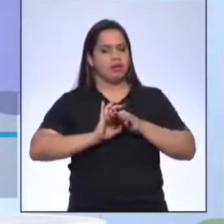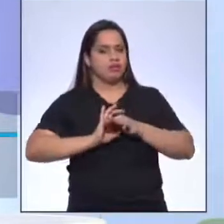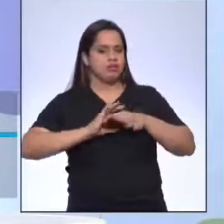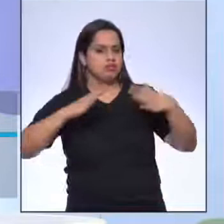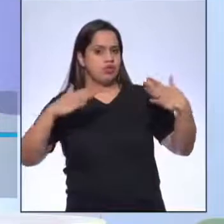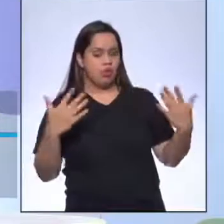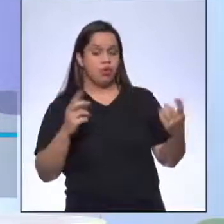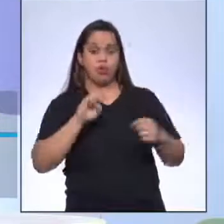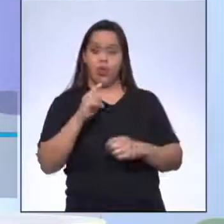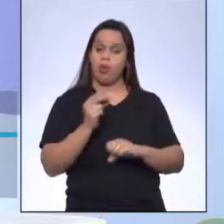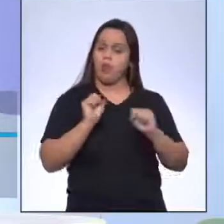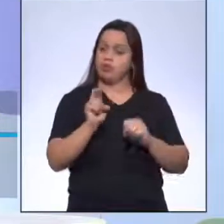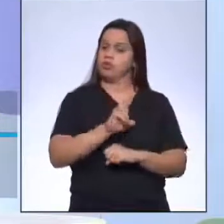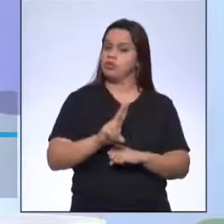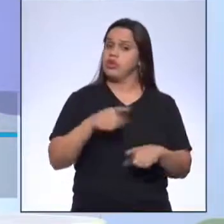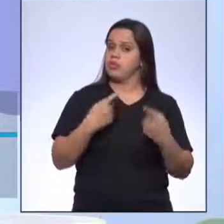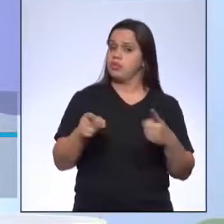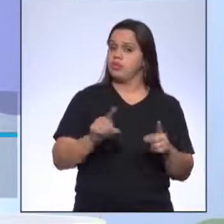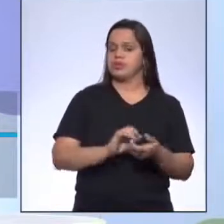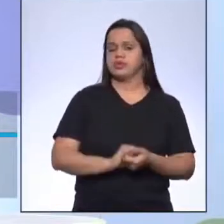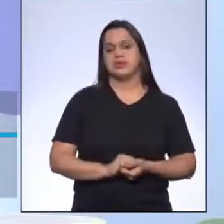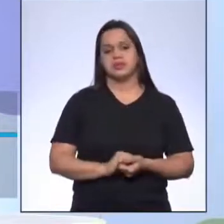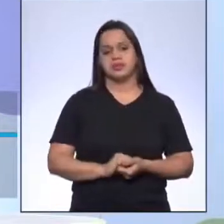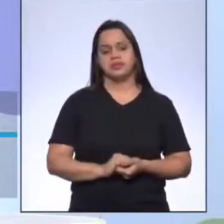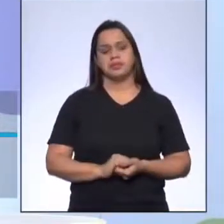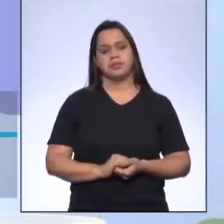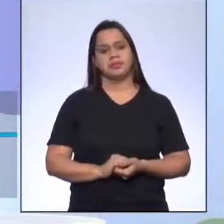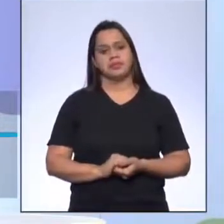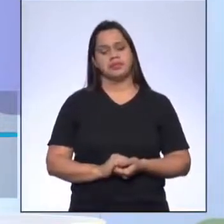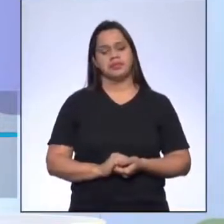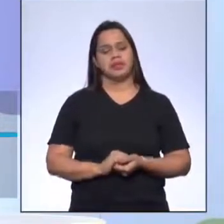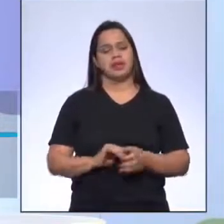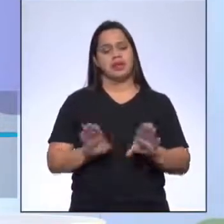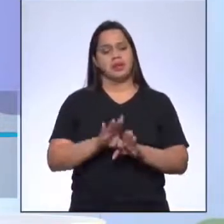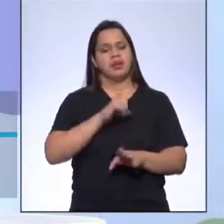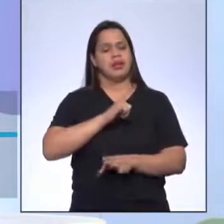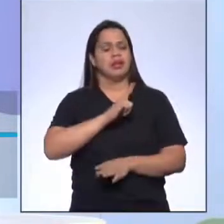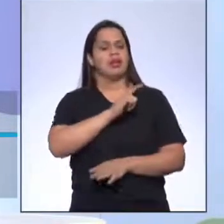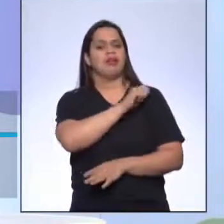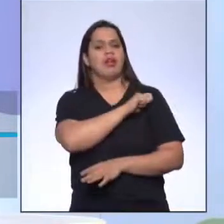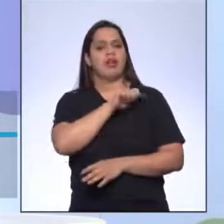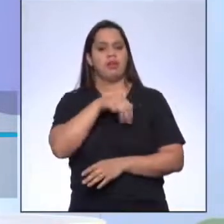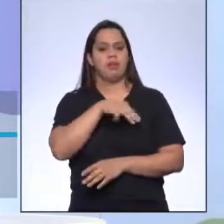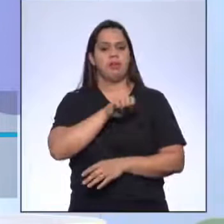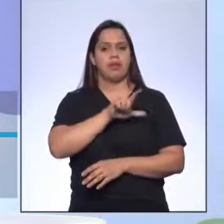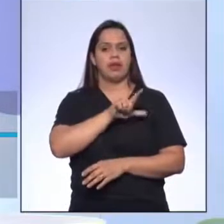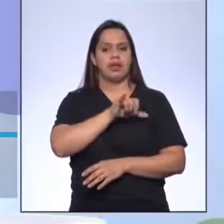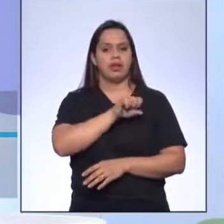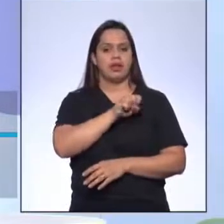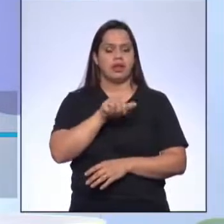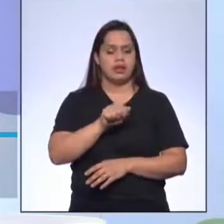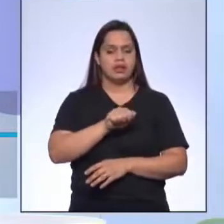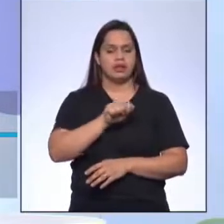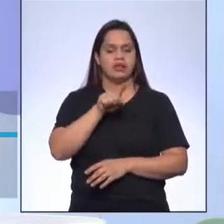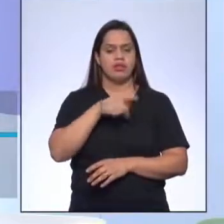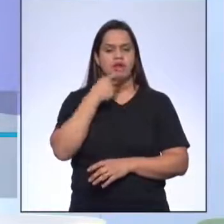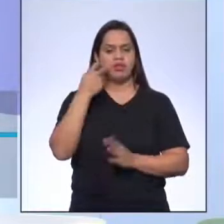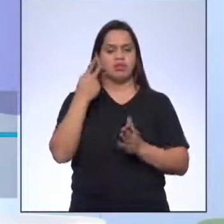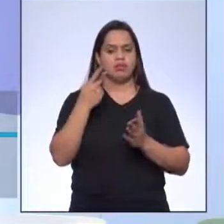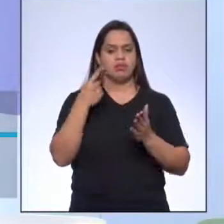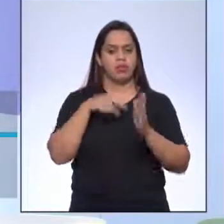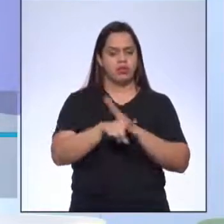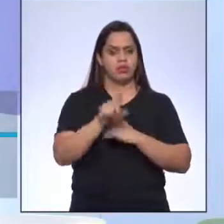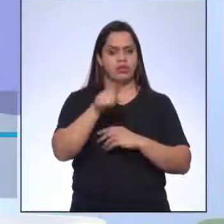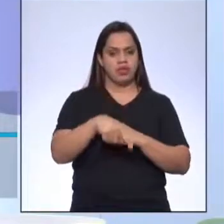pode realmente utilizar uma música. Tá? A Melissa fez uma pergunta se a capoeira é uma dança indígena ou africana.